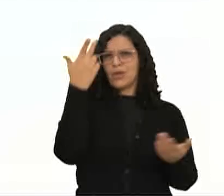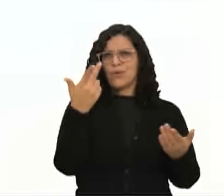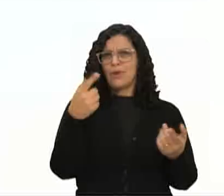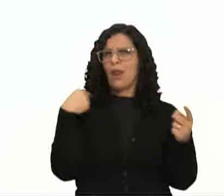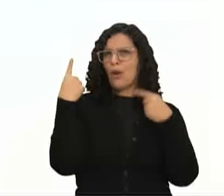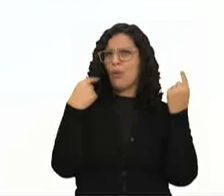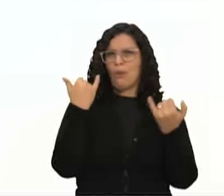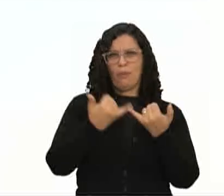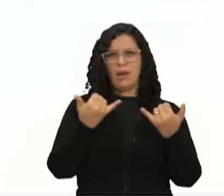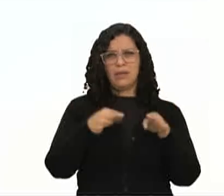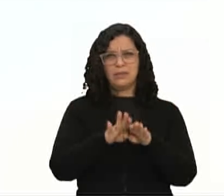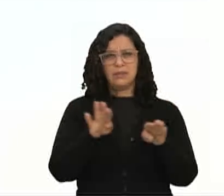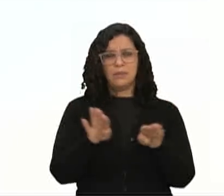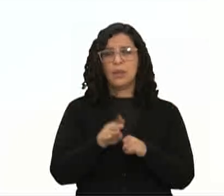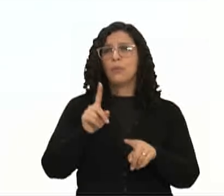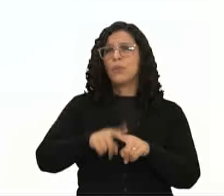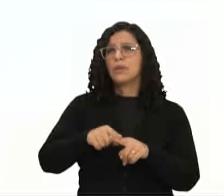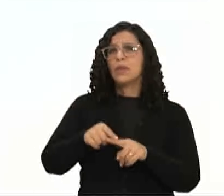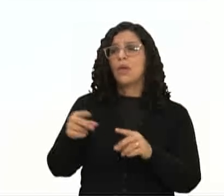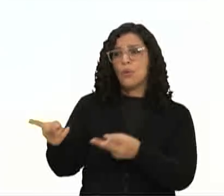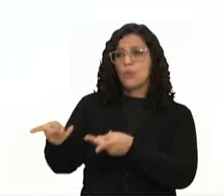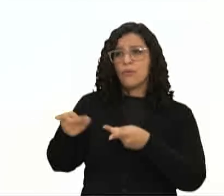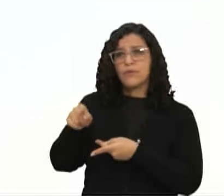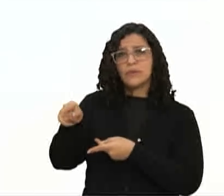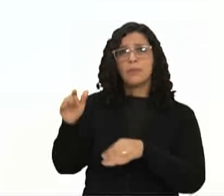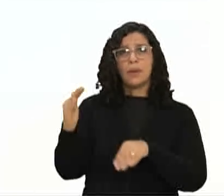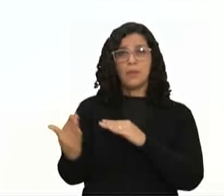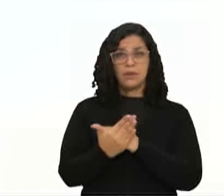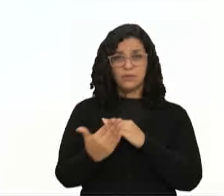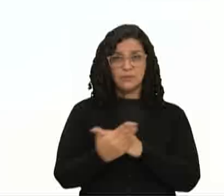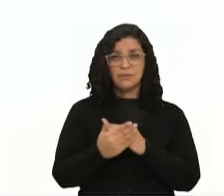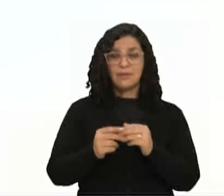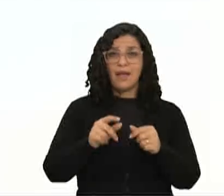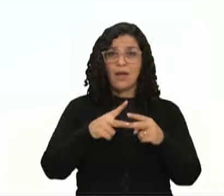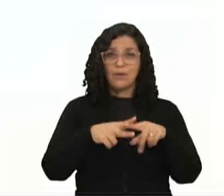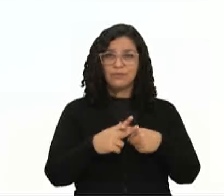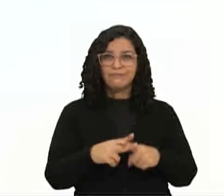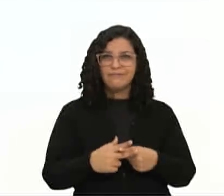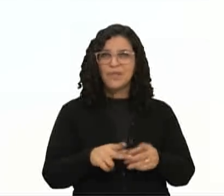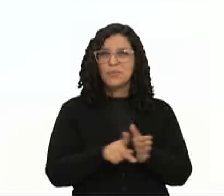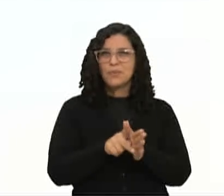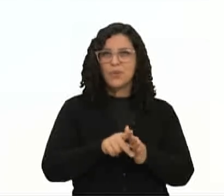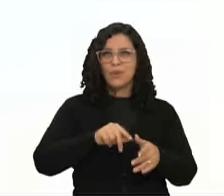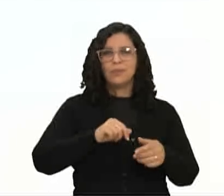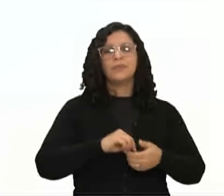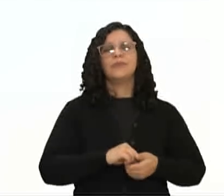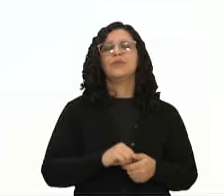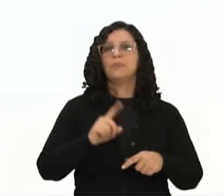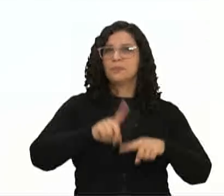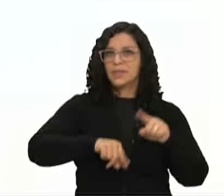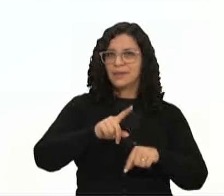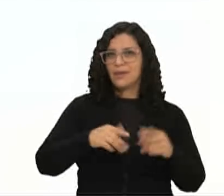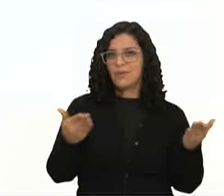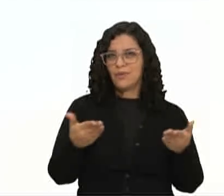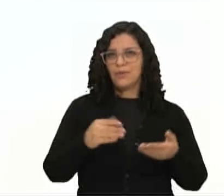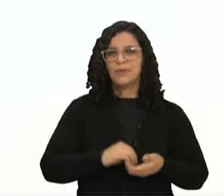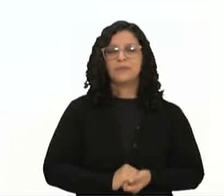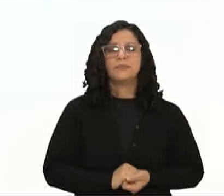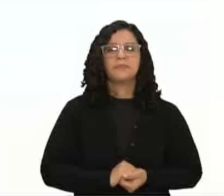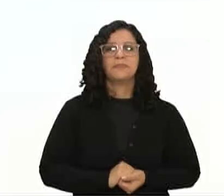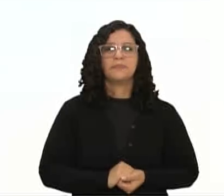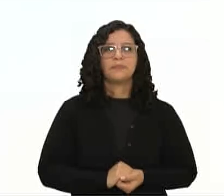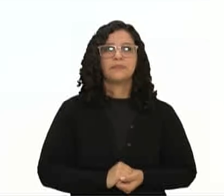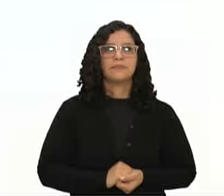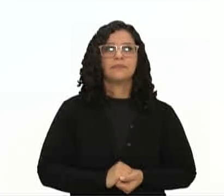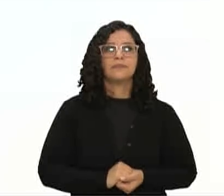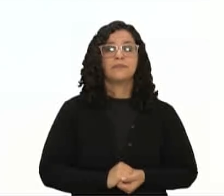devo estar louca por ter convidado ele para me ajudar a montar ali o quebra-cabeça, né? A montagem